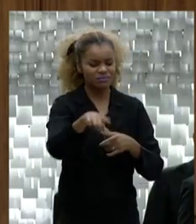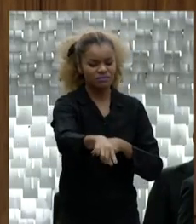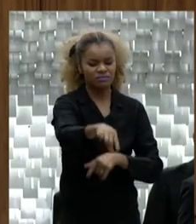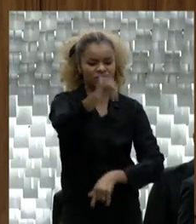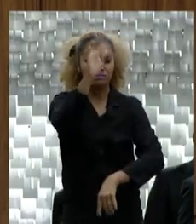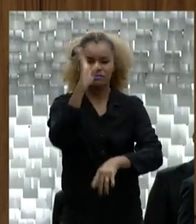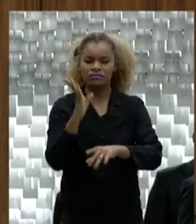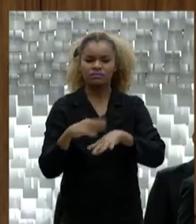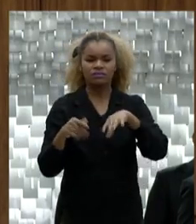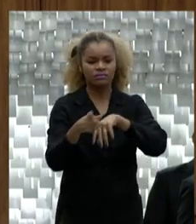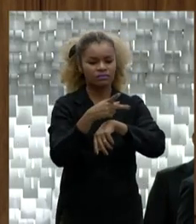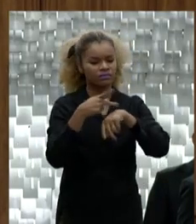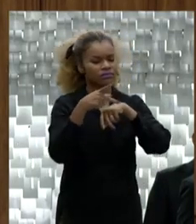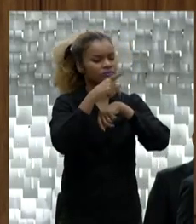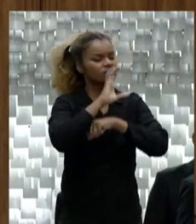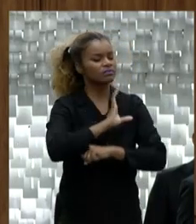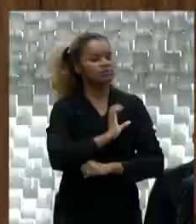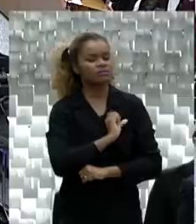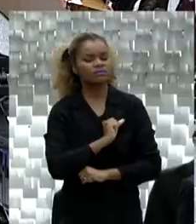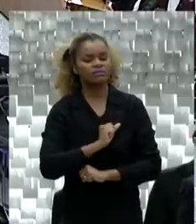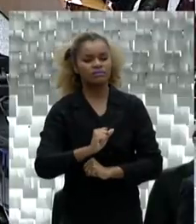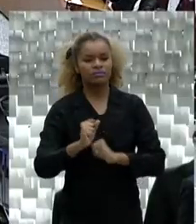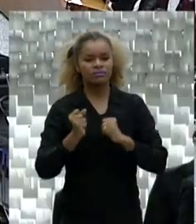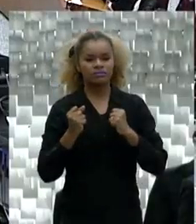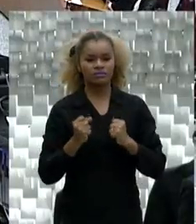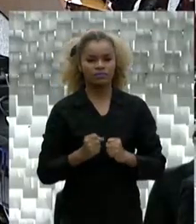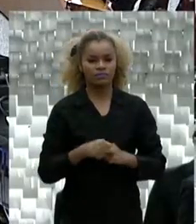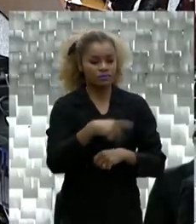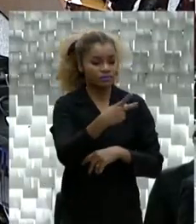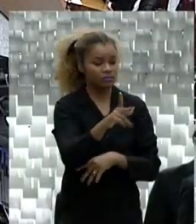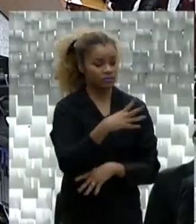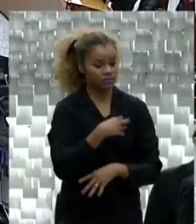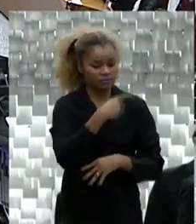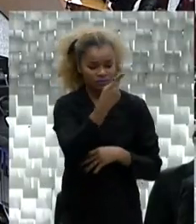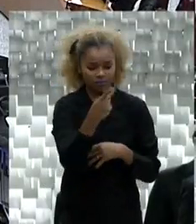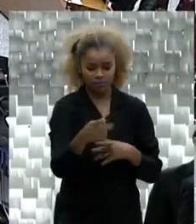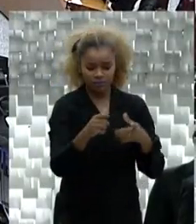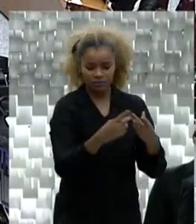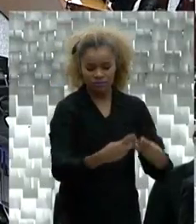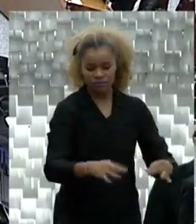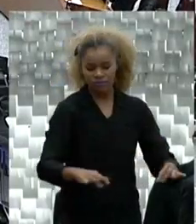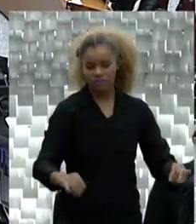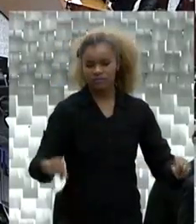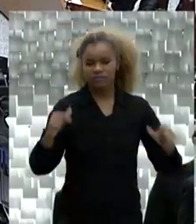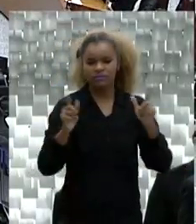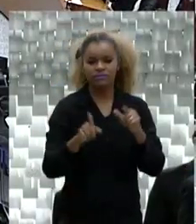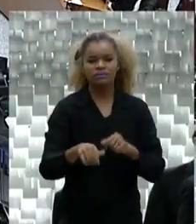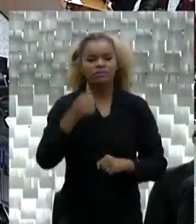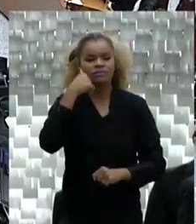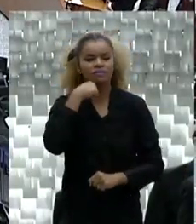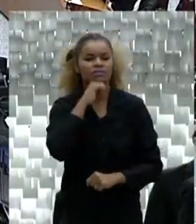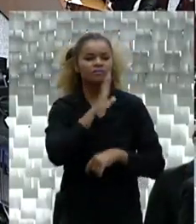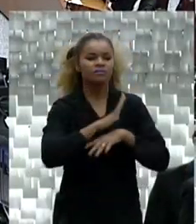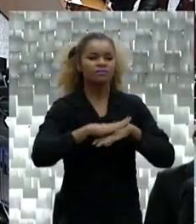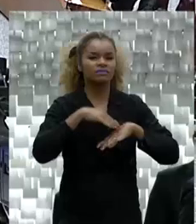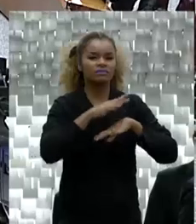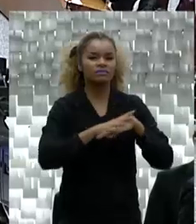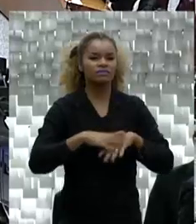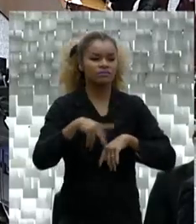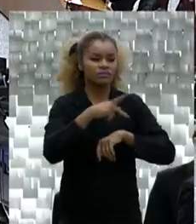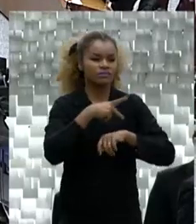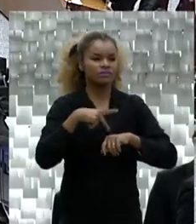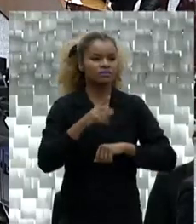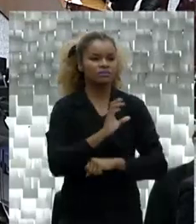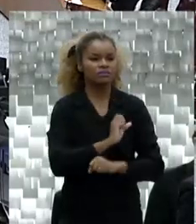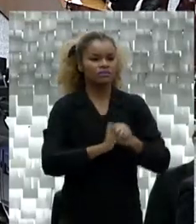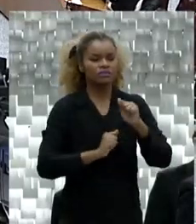mil és tu, Brasil, ó pátria amada. Dos filhos desse solo és mãe